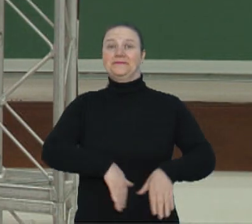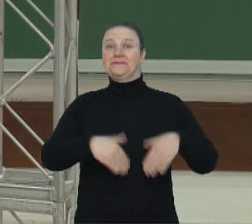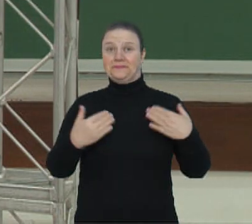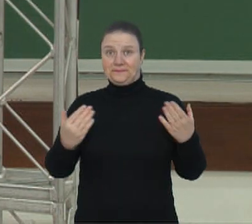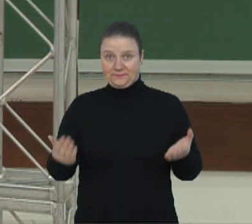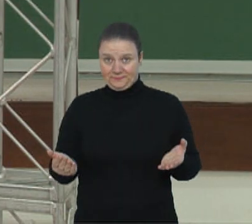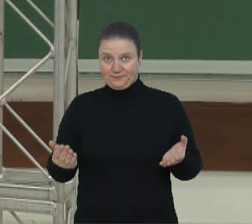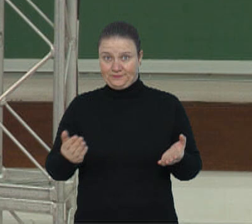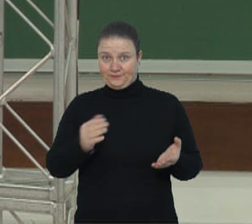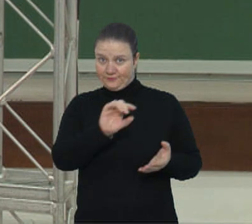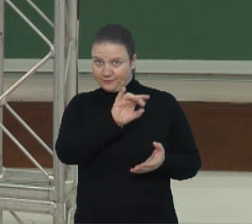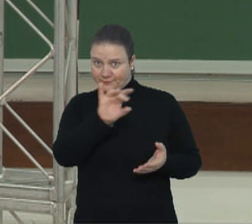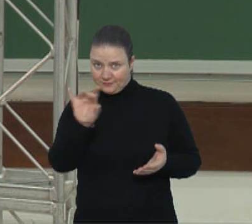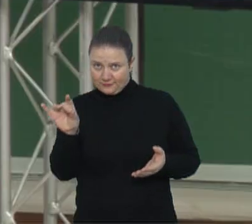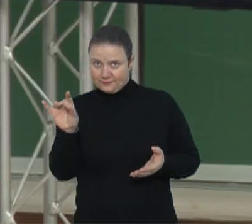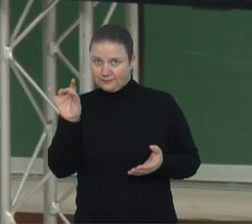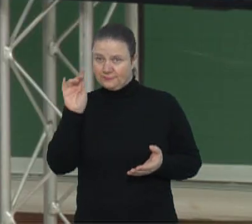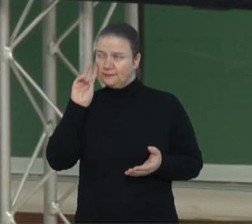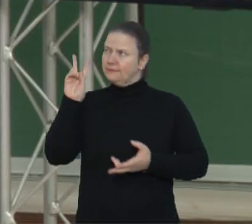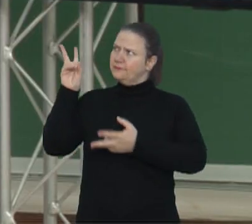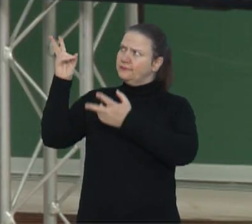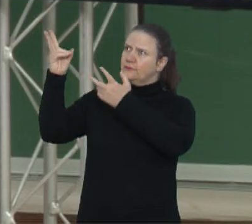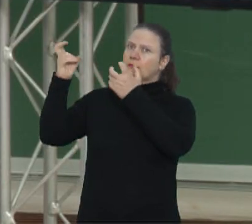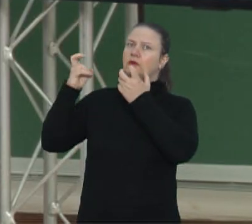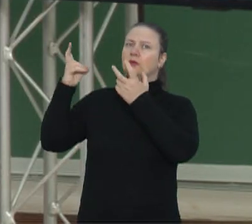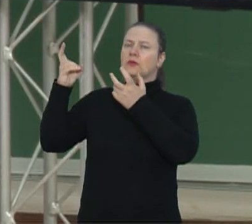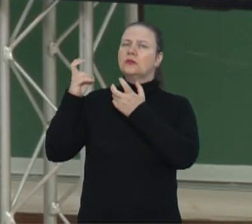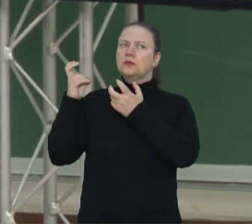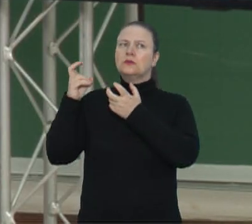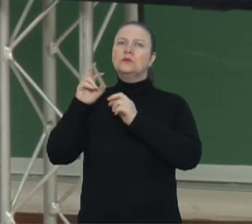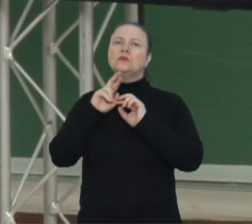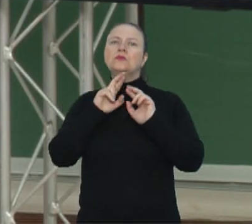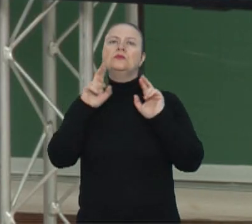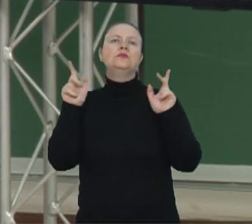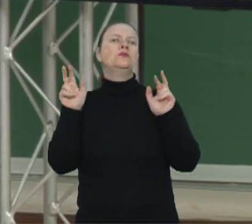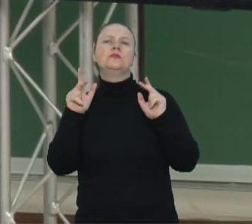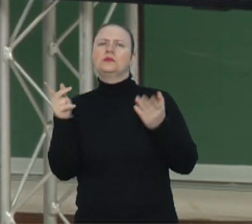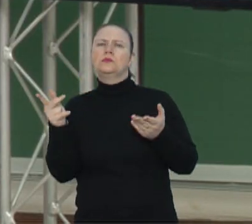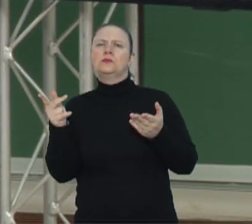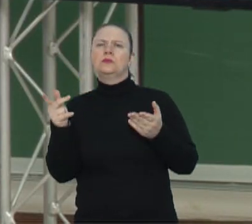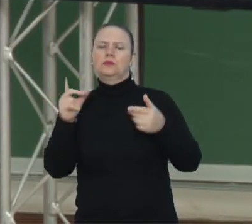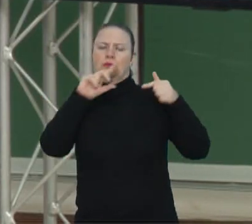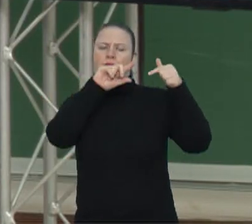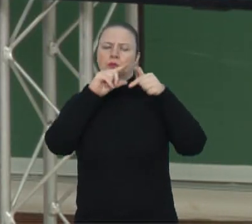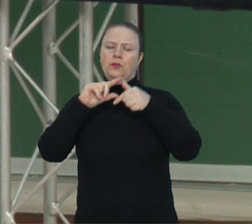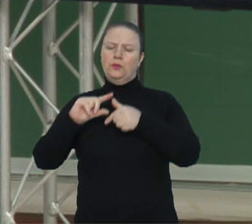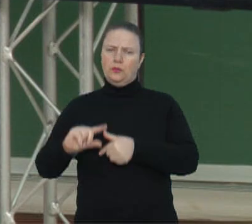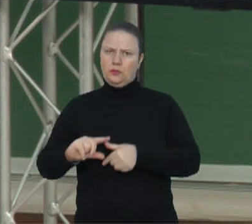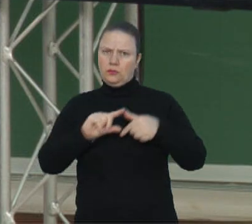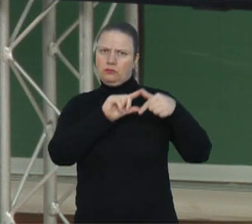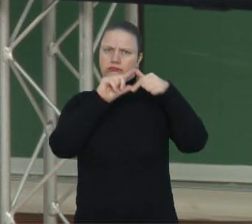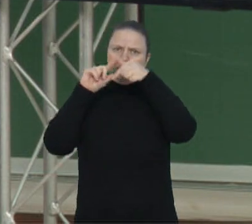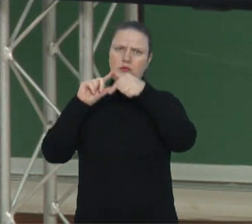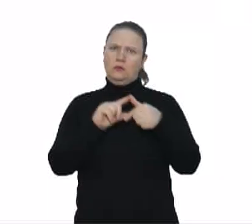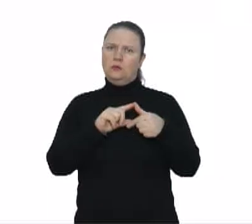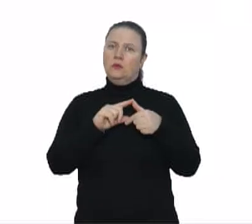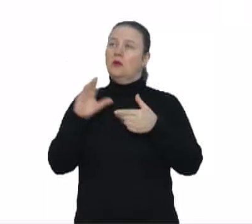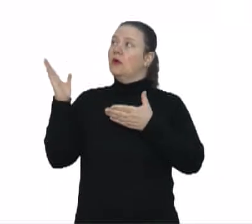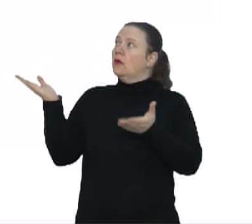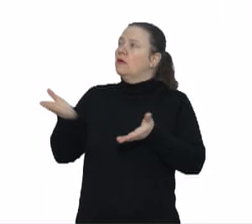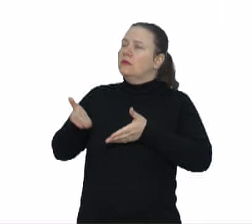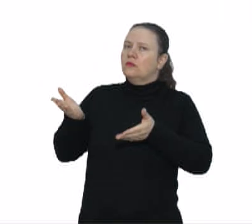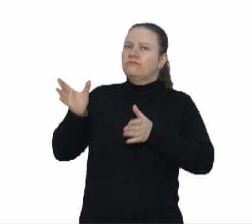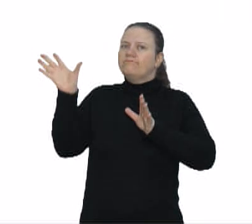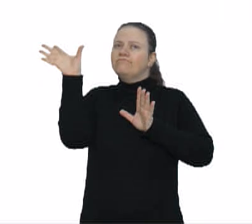Então, vocês devem ter observado, né, de início, que diferente do cubismo, ali nessa colagem